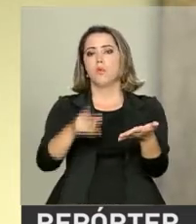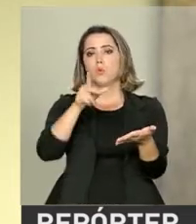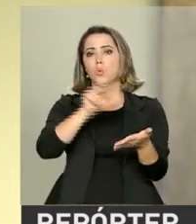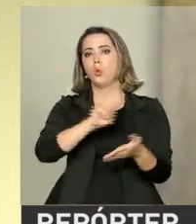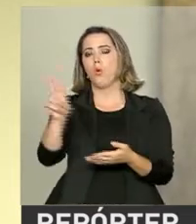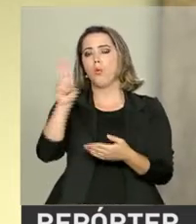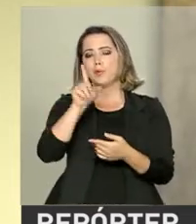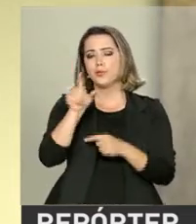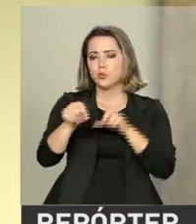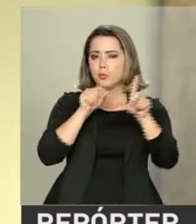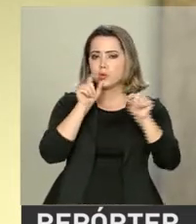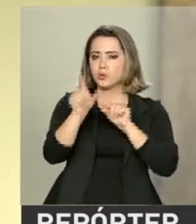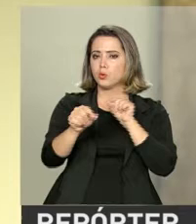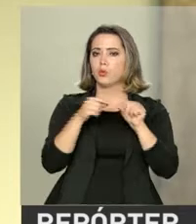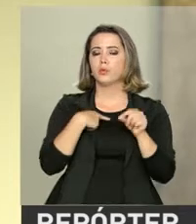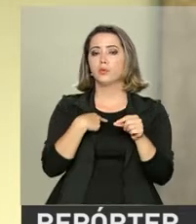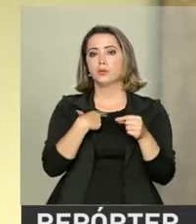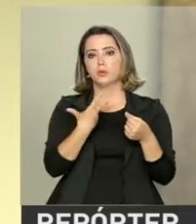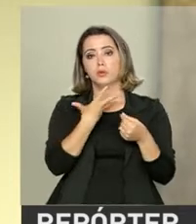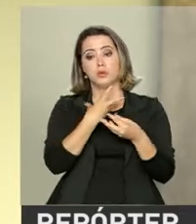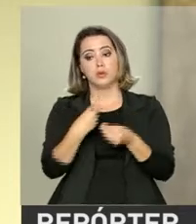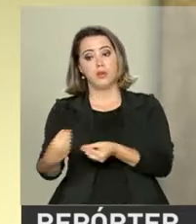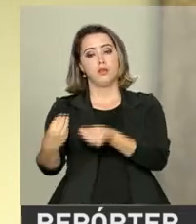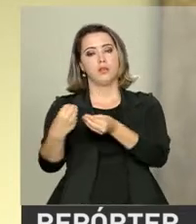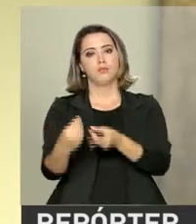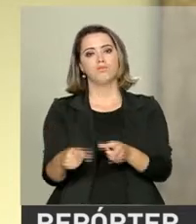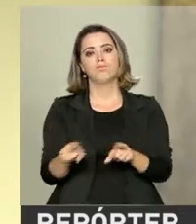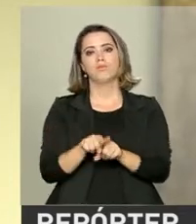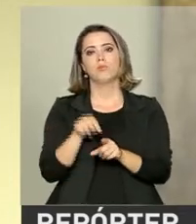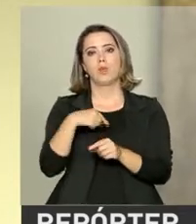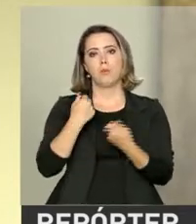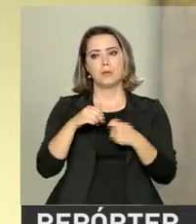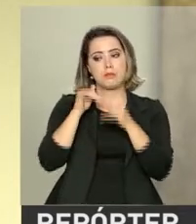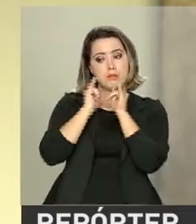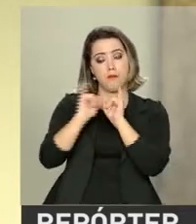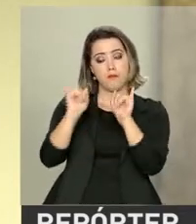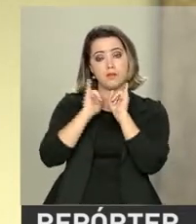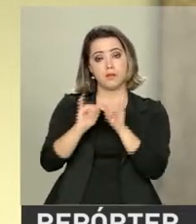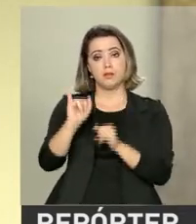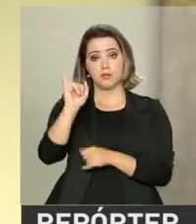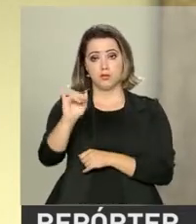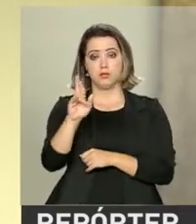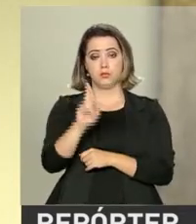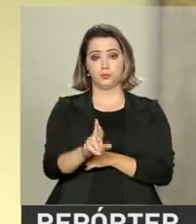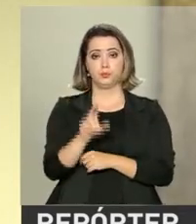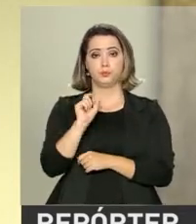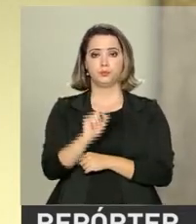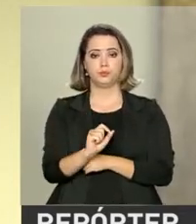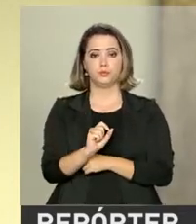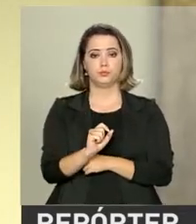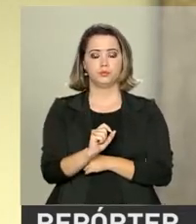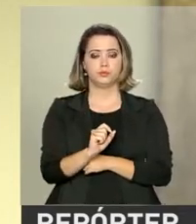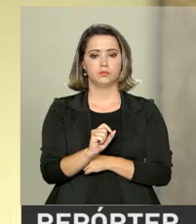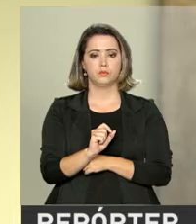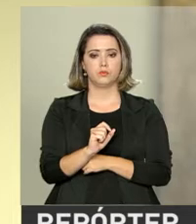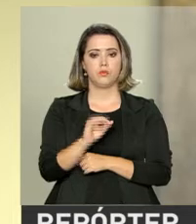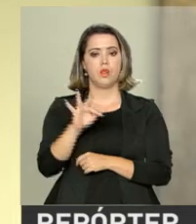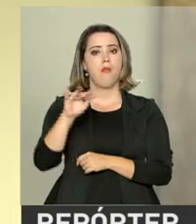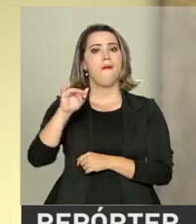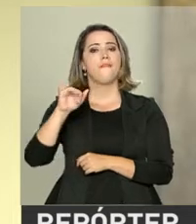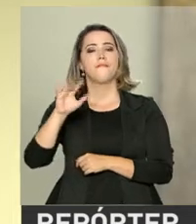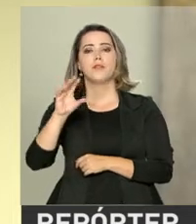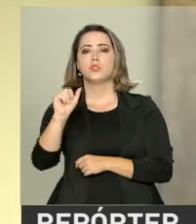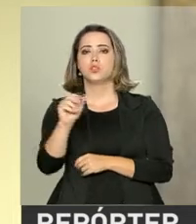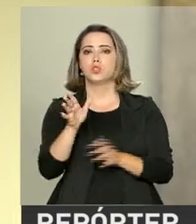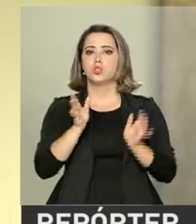e que cada um vai estar recebendo. Isso daí tem que ser lançado na declaração de imposto de renda da seguinte forma. Na ficha de bens e